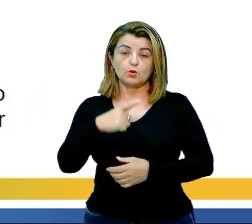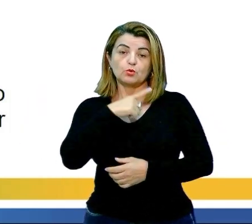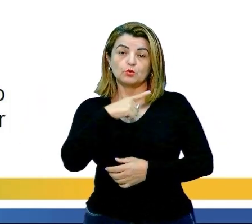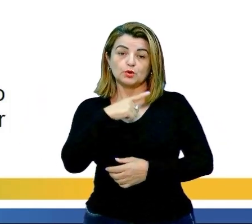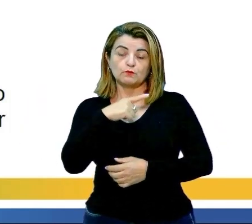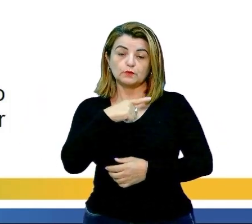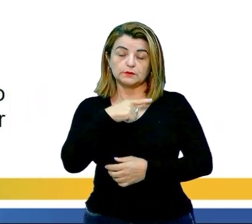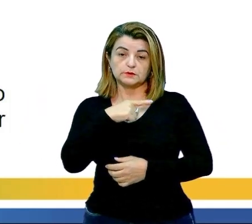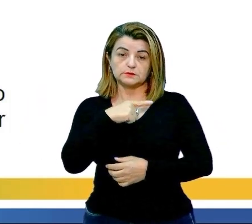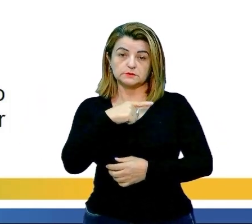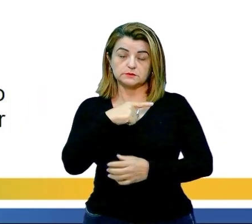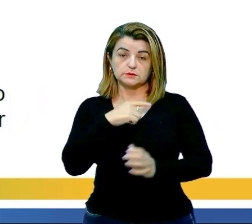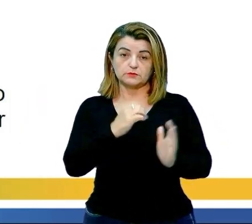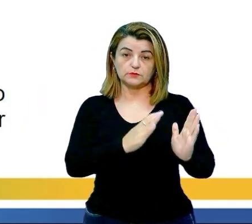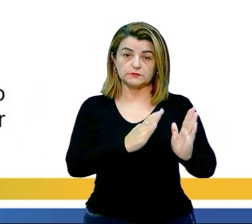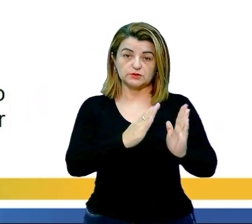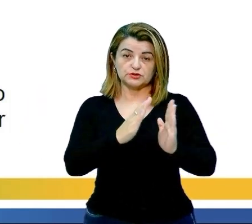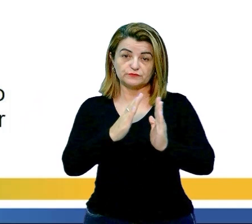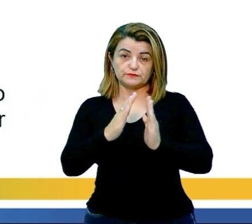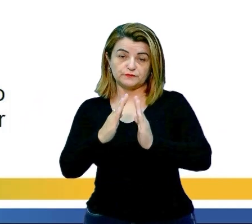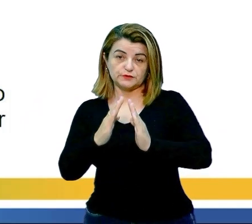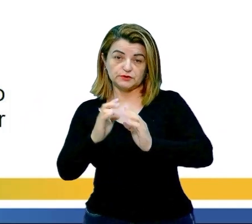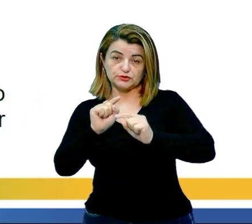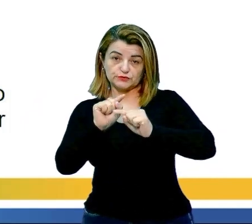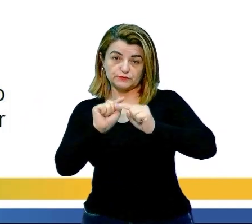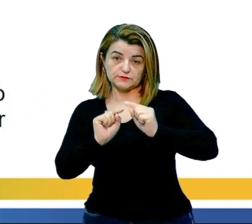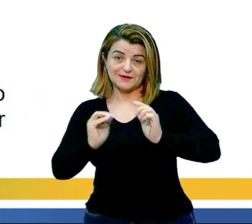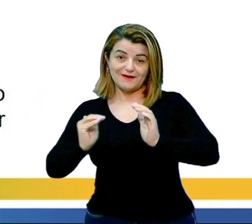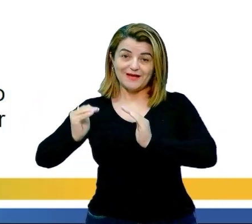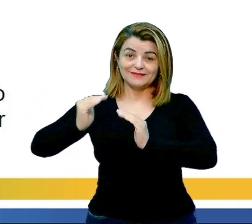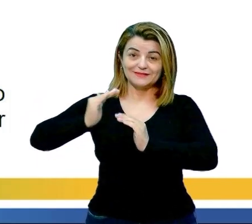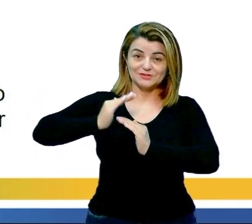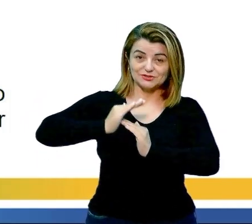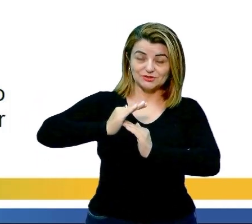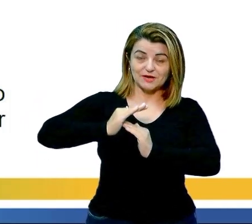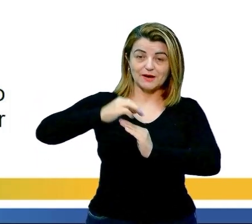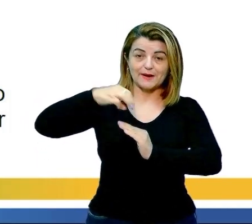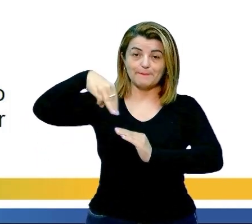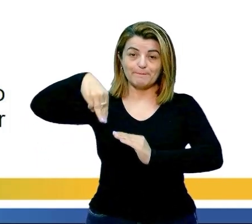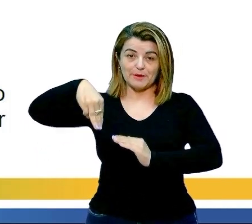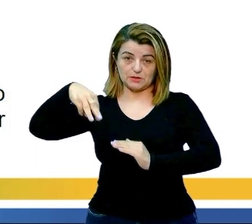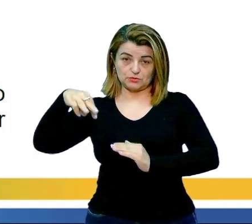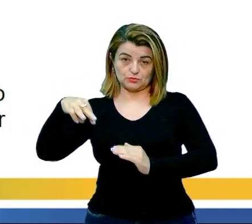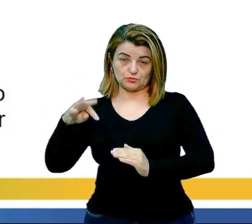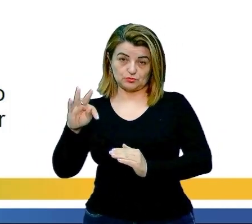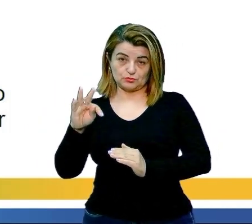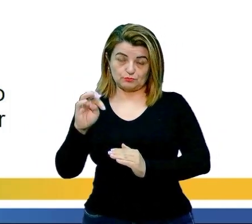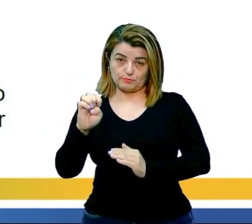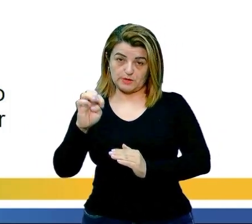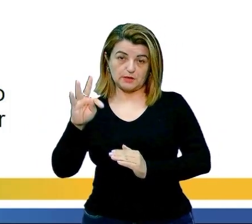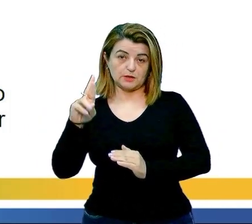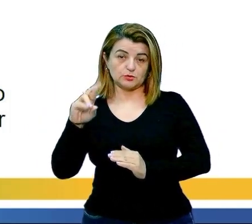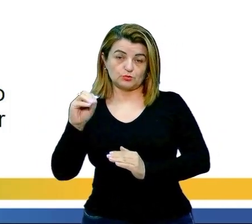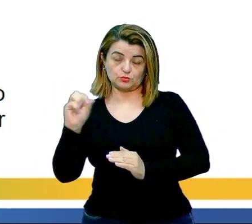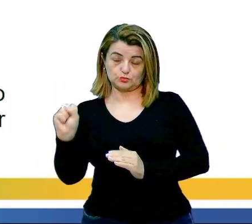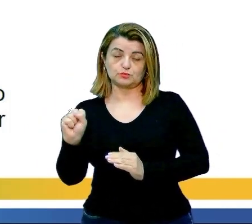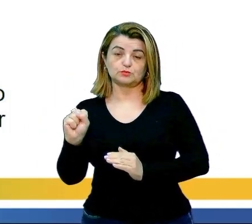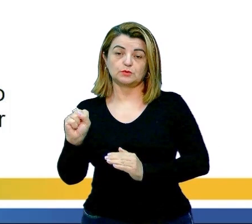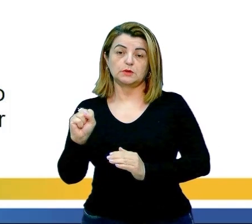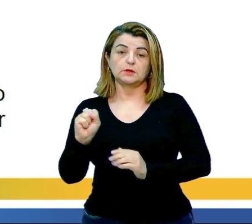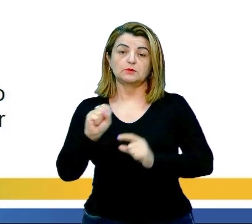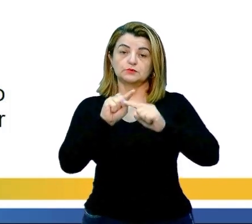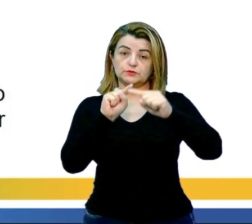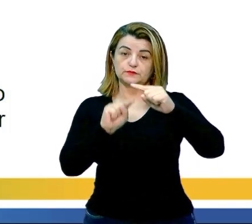ter que fazer. Sair dividindo até chegar em metros, certo? Então, vou dividir, ó, por 10, então tem o primeiro